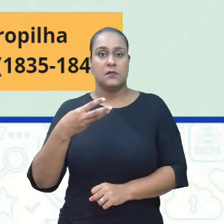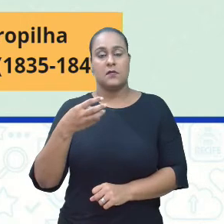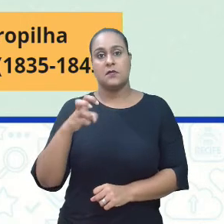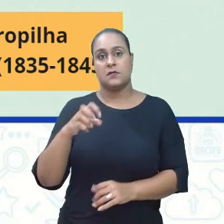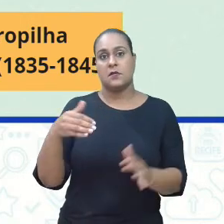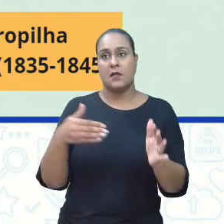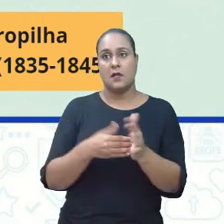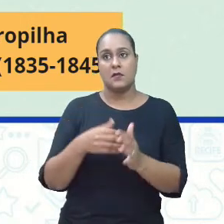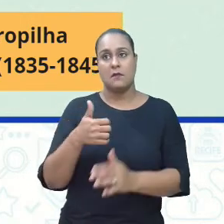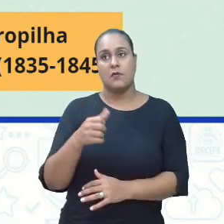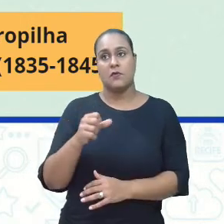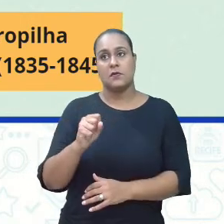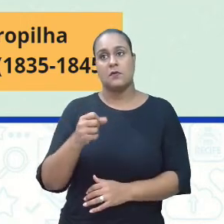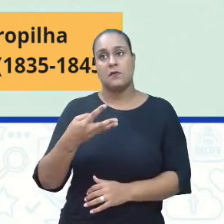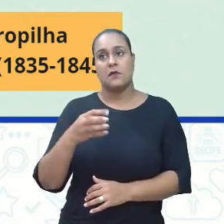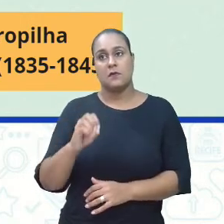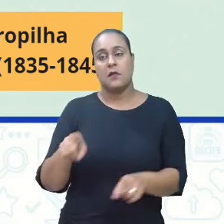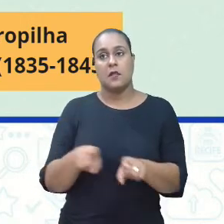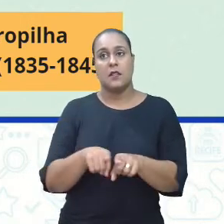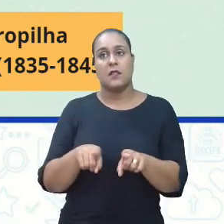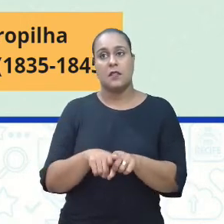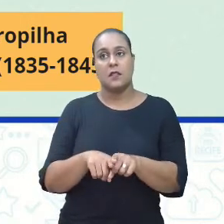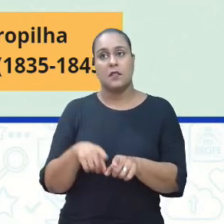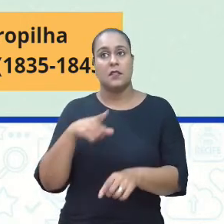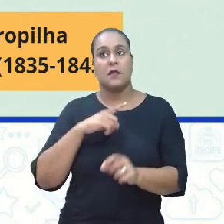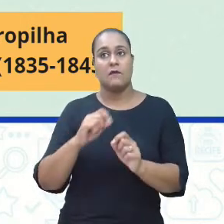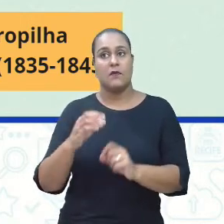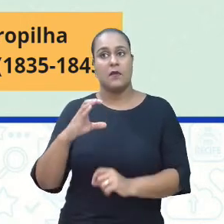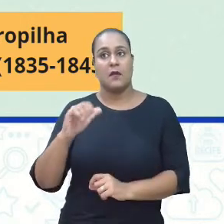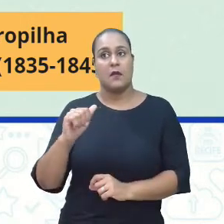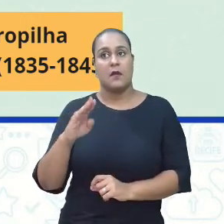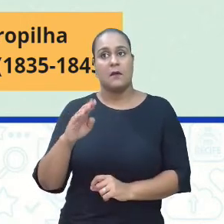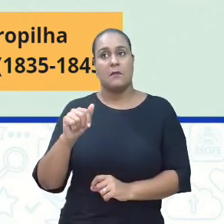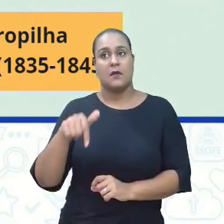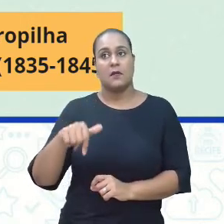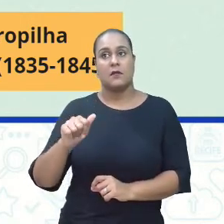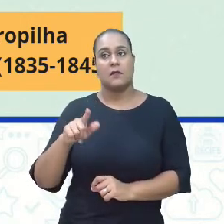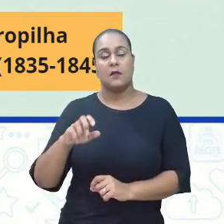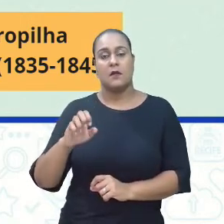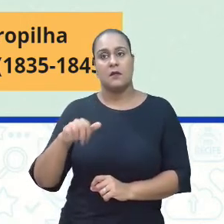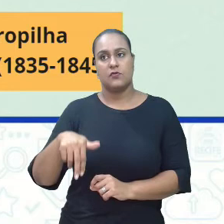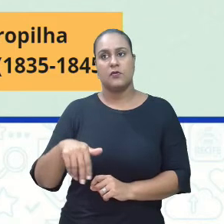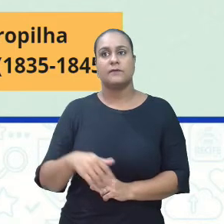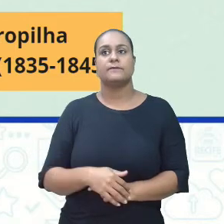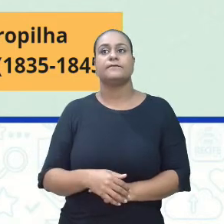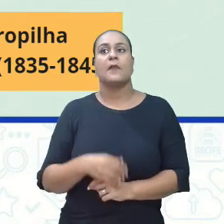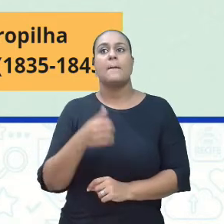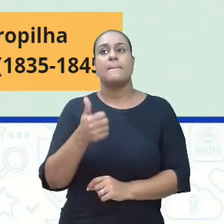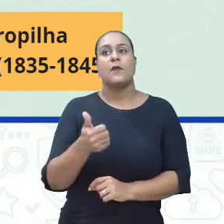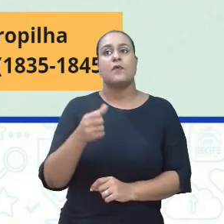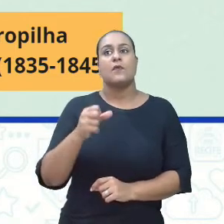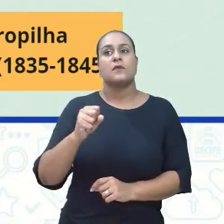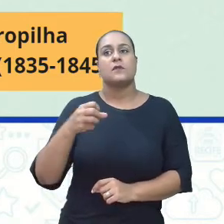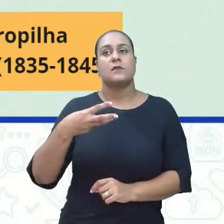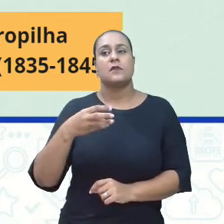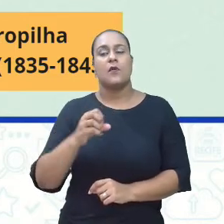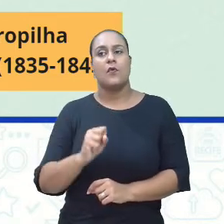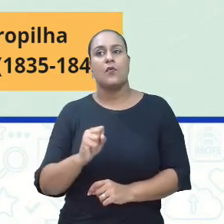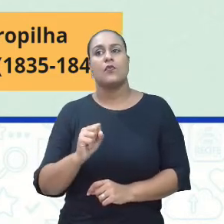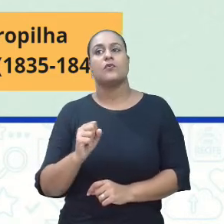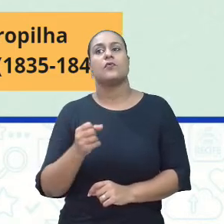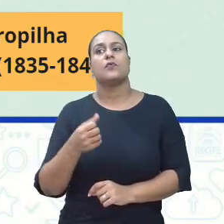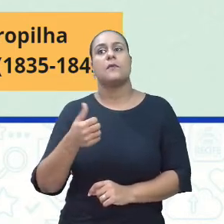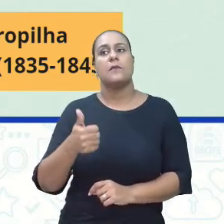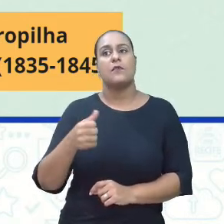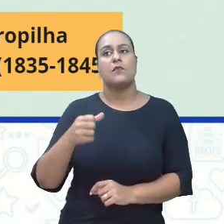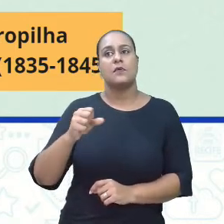a cabanagem lá no Pará, tá certo? Entre 1838 e 1841, nós tivemos a